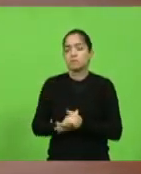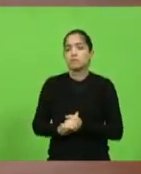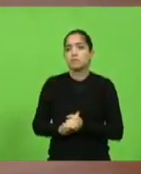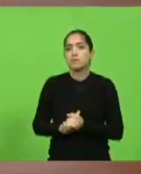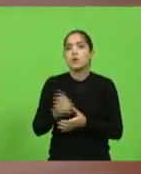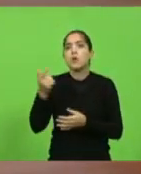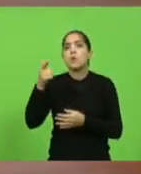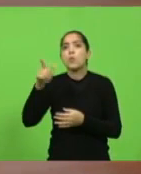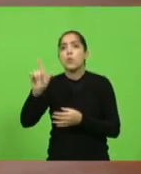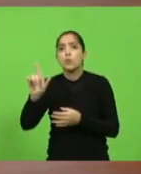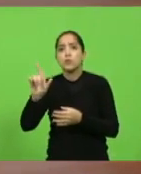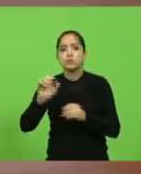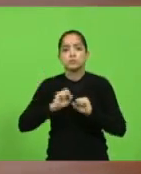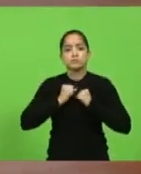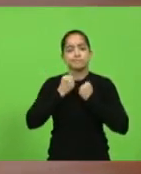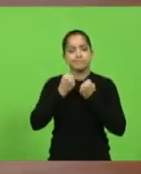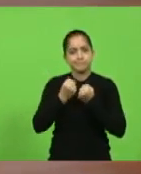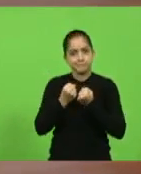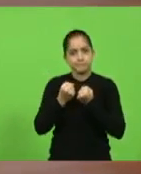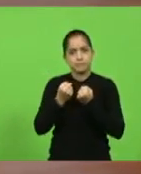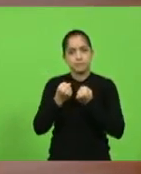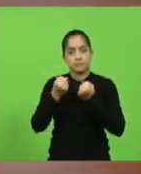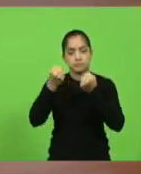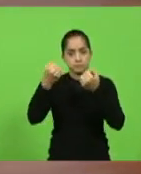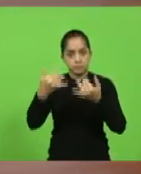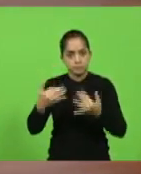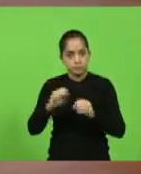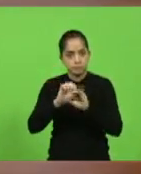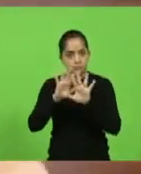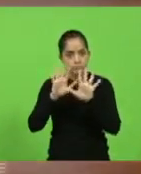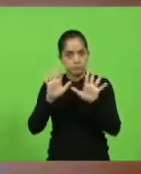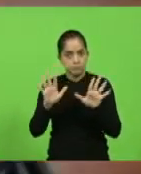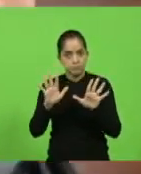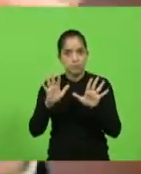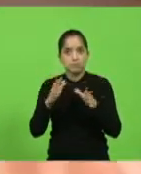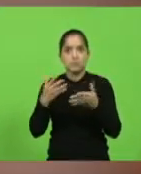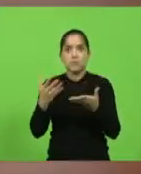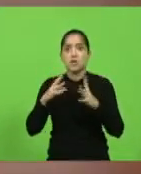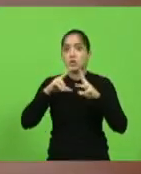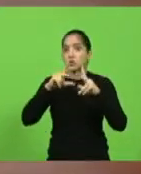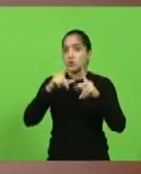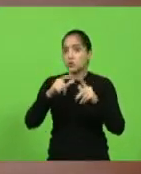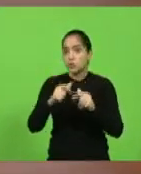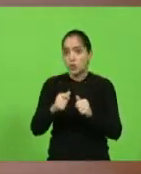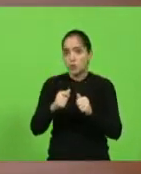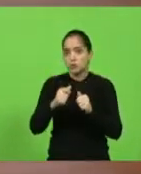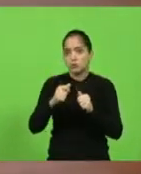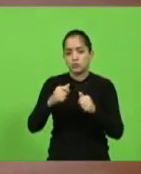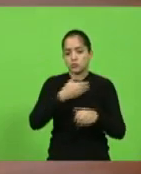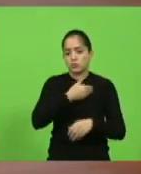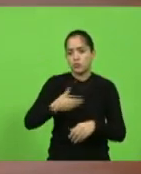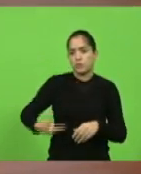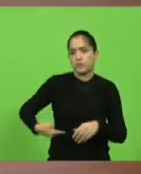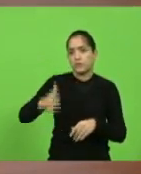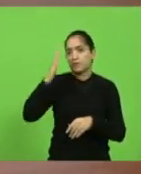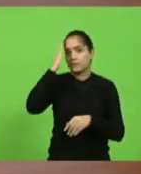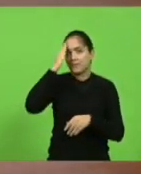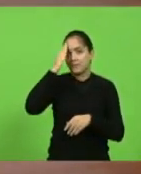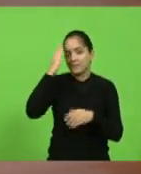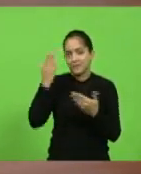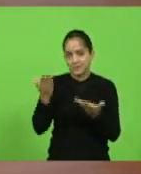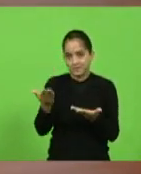Outro tópico da defesa que merece esclarecimento é sobre a tal tese de que todos no governo sabiam. Porque esse, na